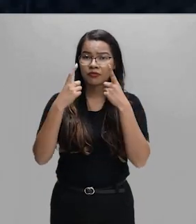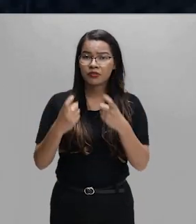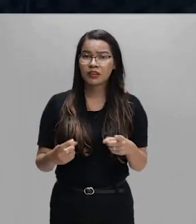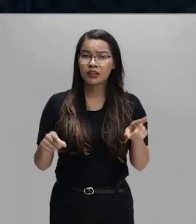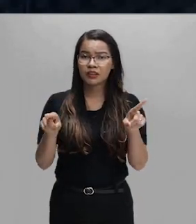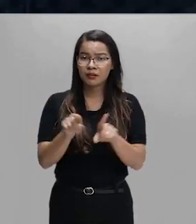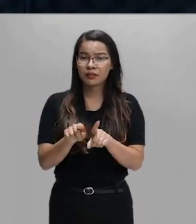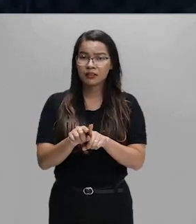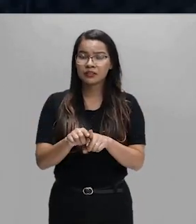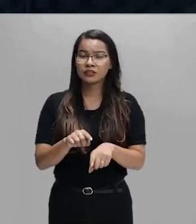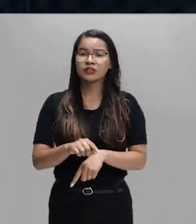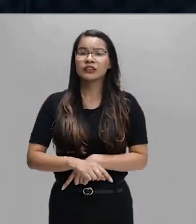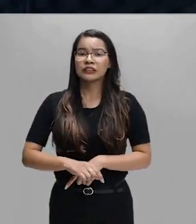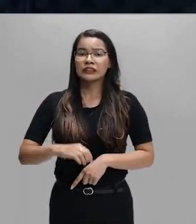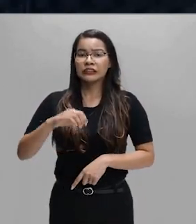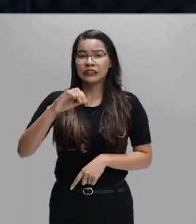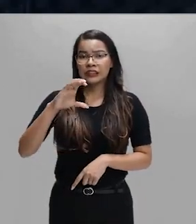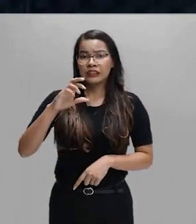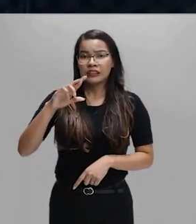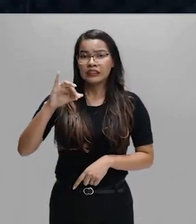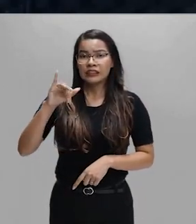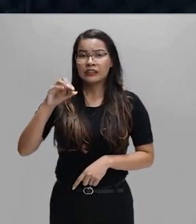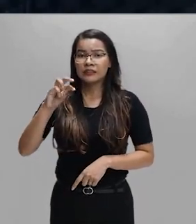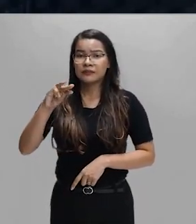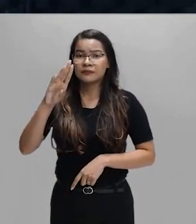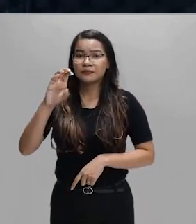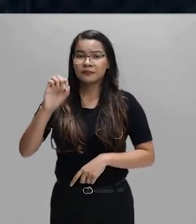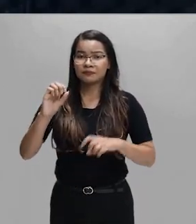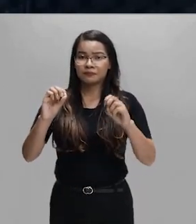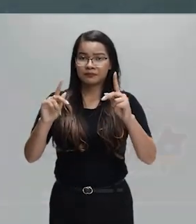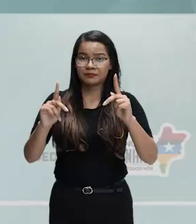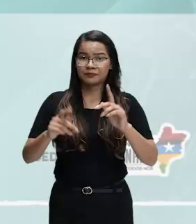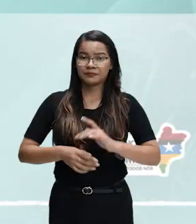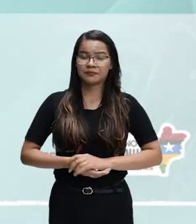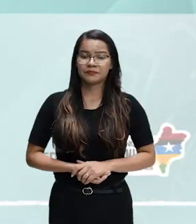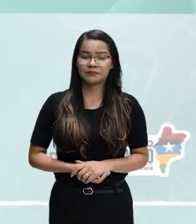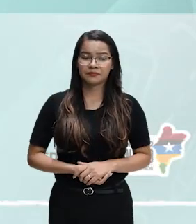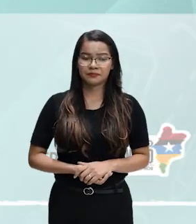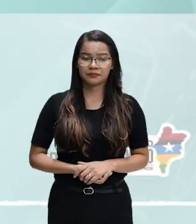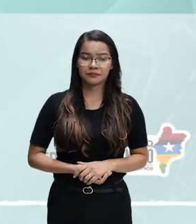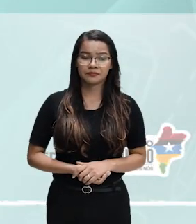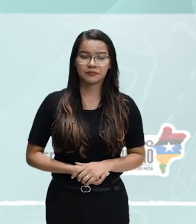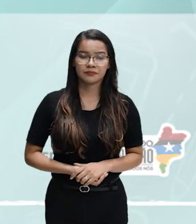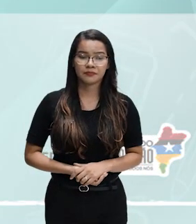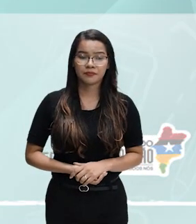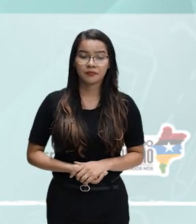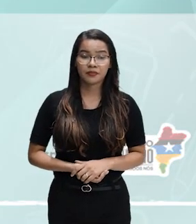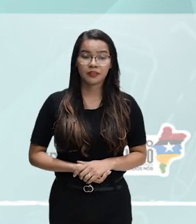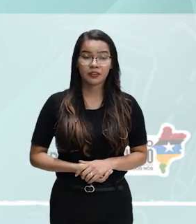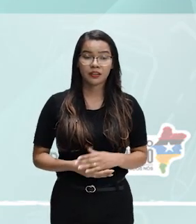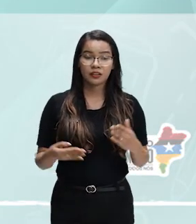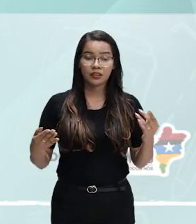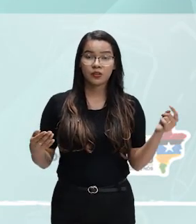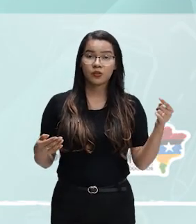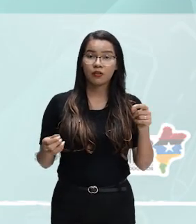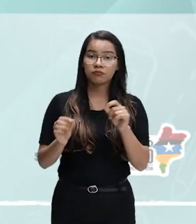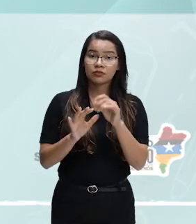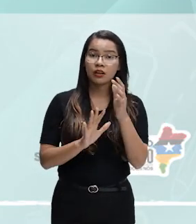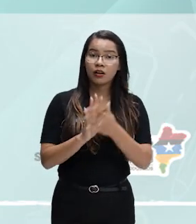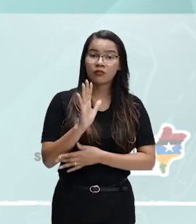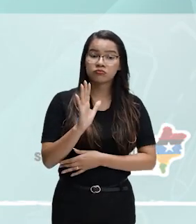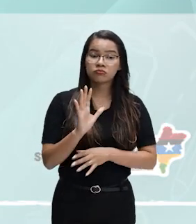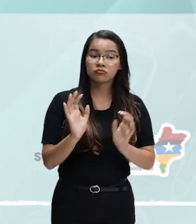nas últimas décadas e principalmente na área urbana, né? Nas chamadas grandes cidades. E aí isso gera,